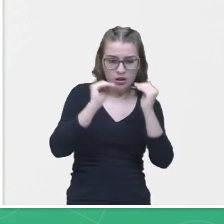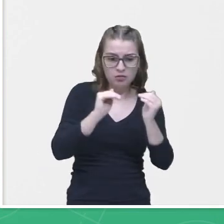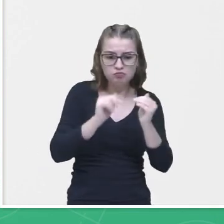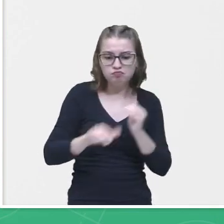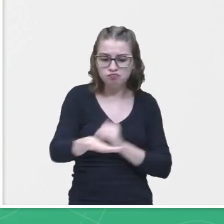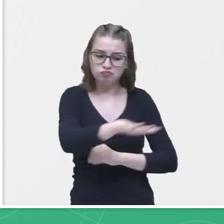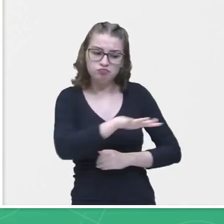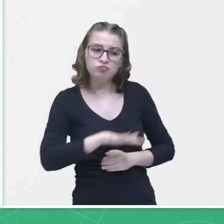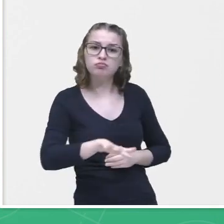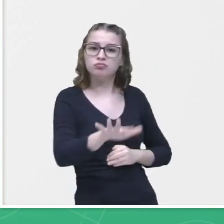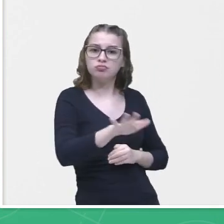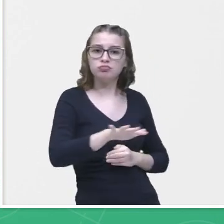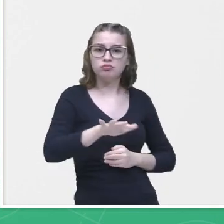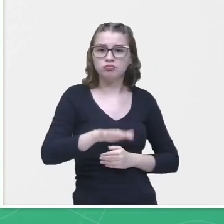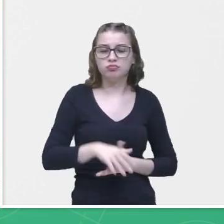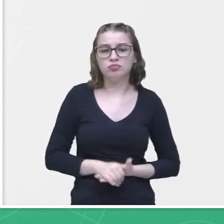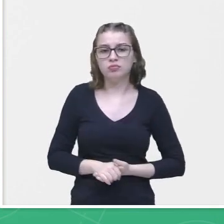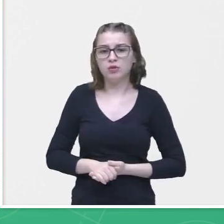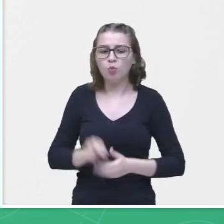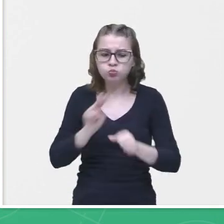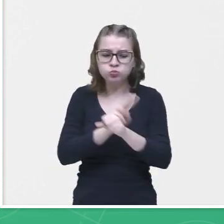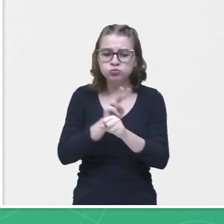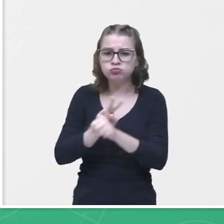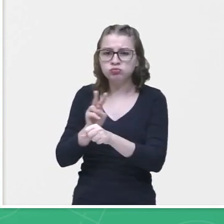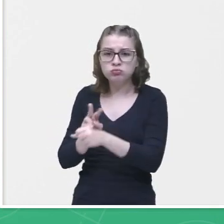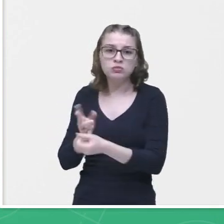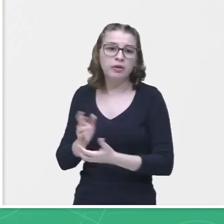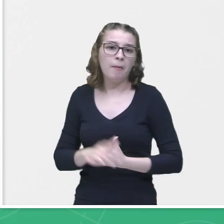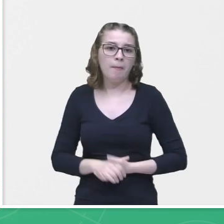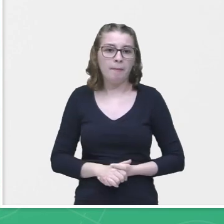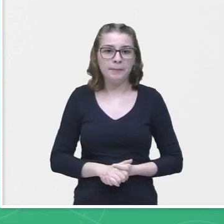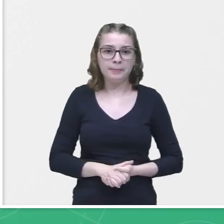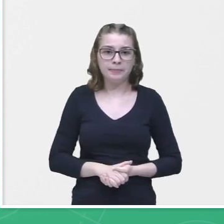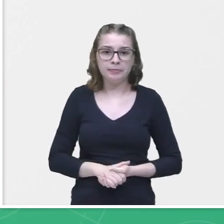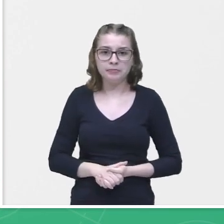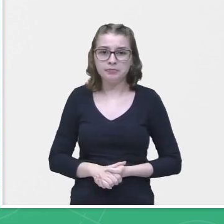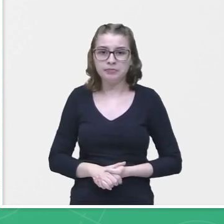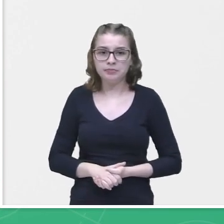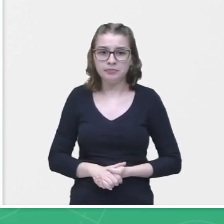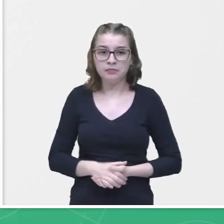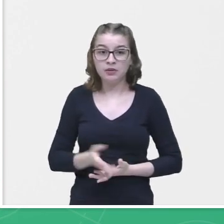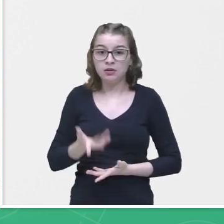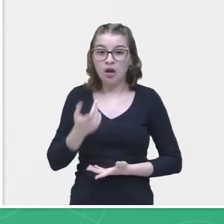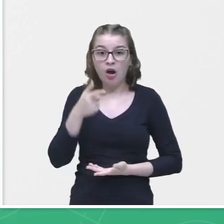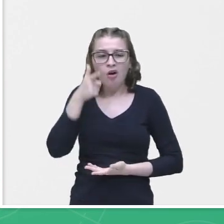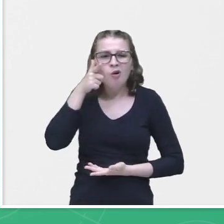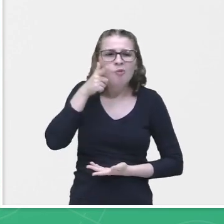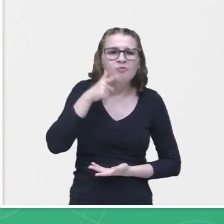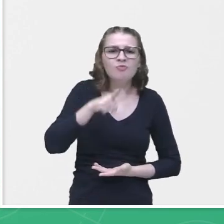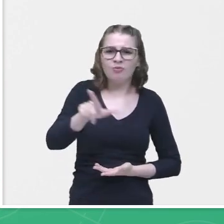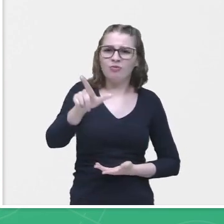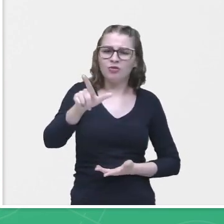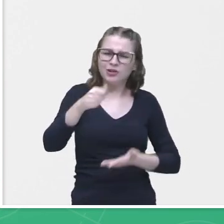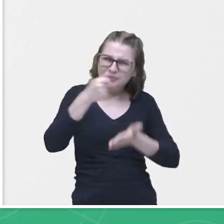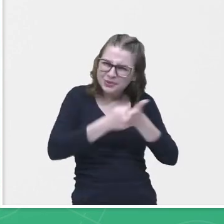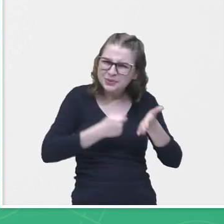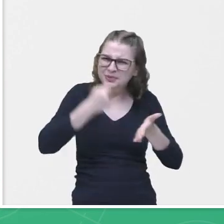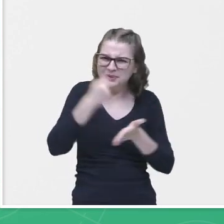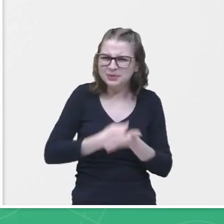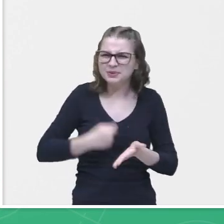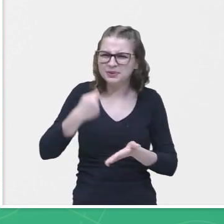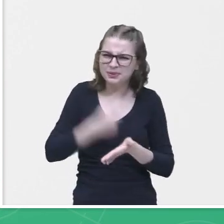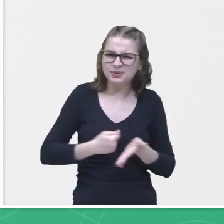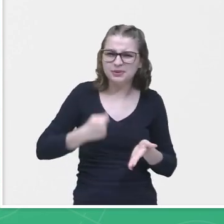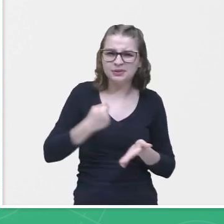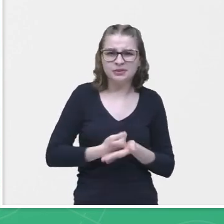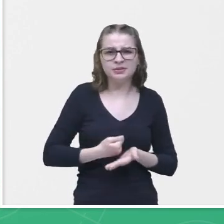questão de respeito à coisa pública. Agora eu venho aqui, ó. Foi uma conquista dura. Aqui está a questão.